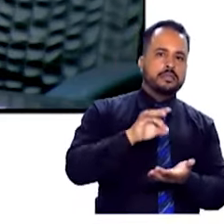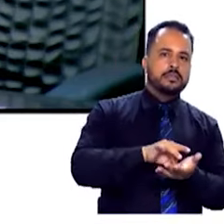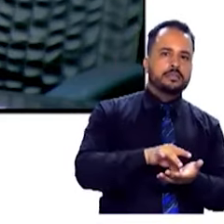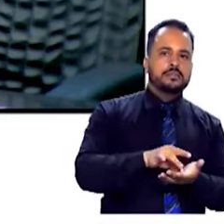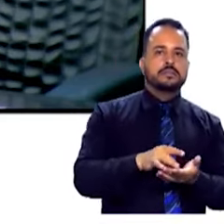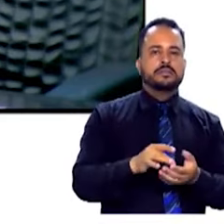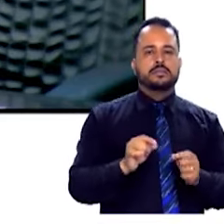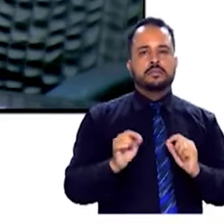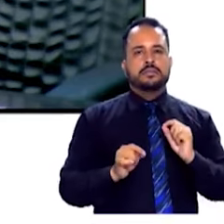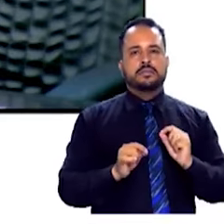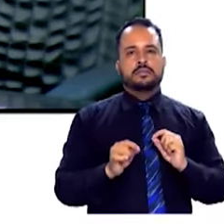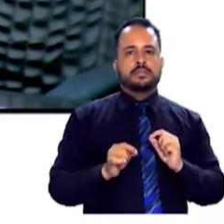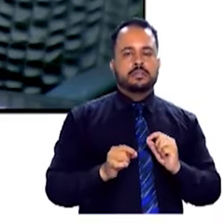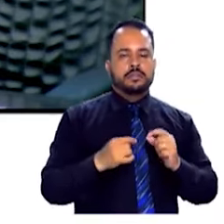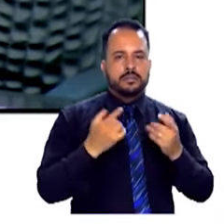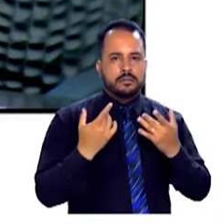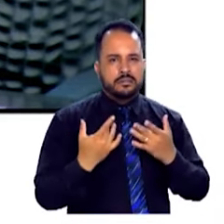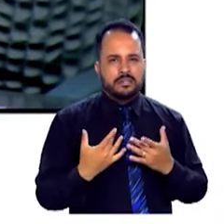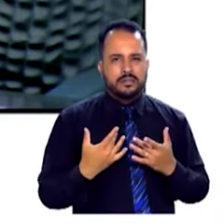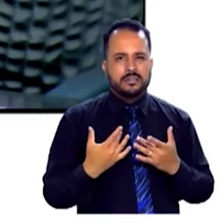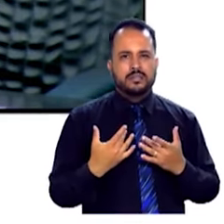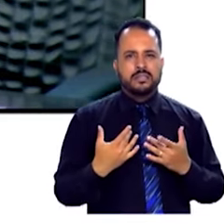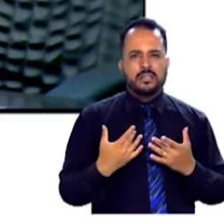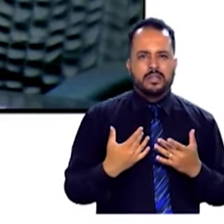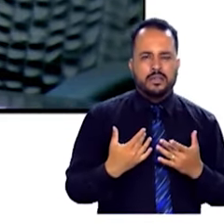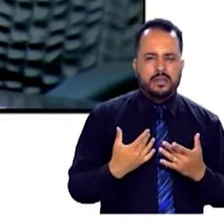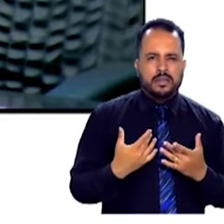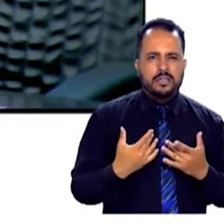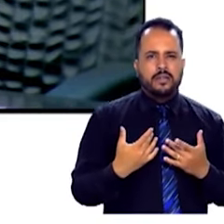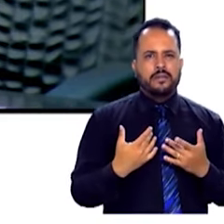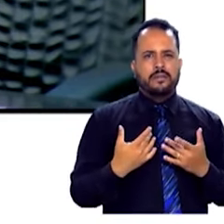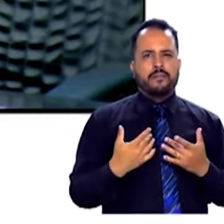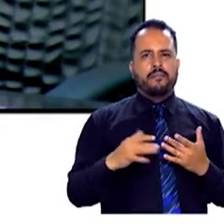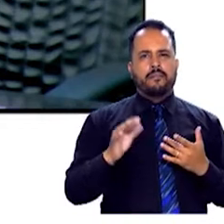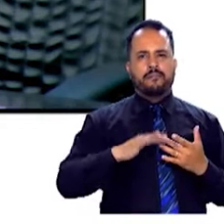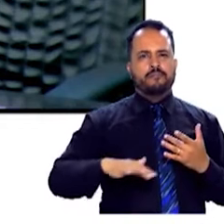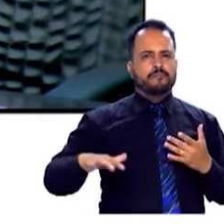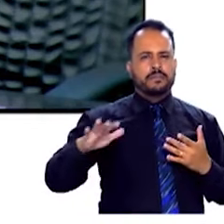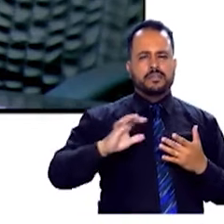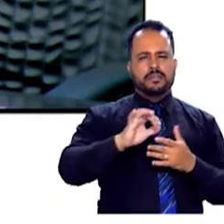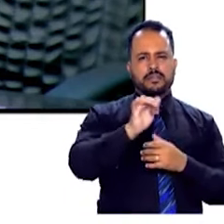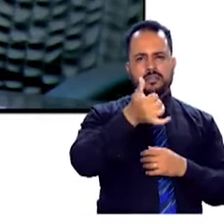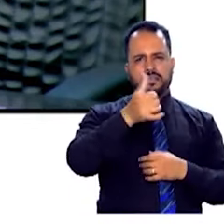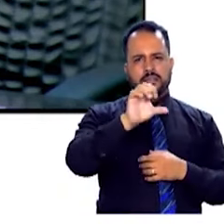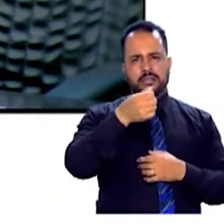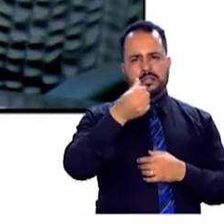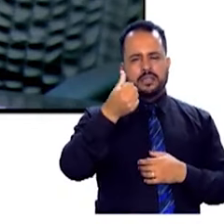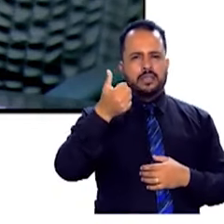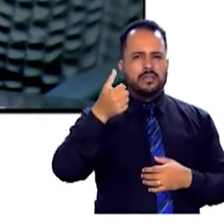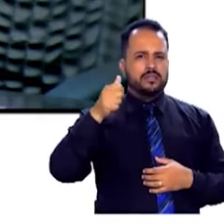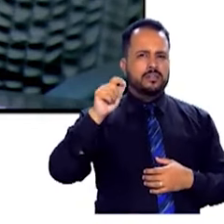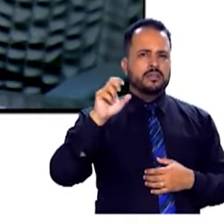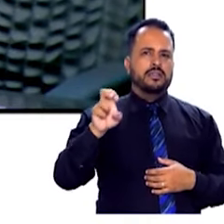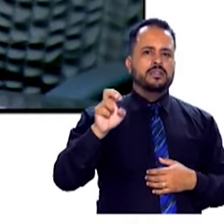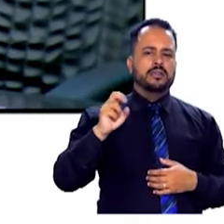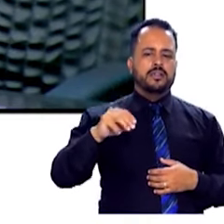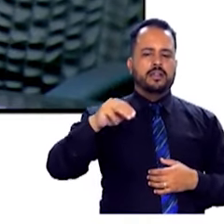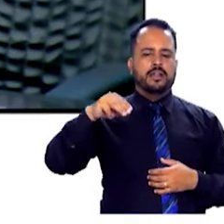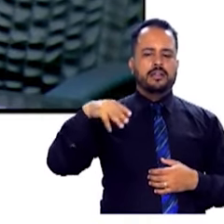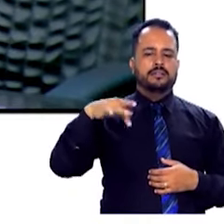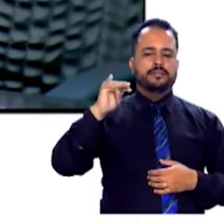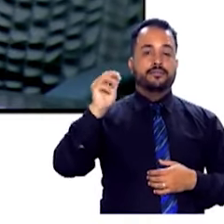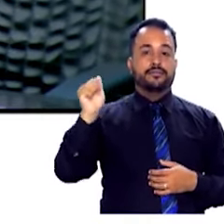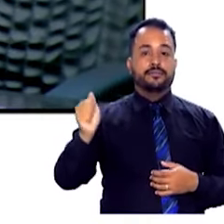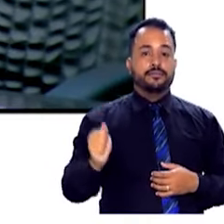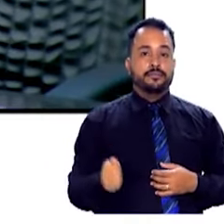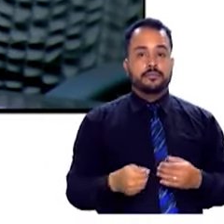eh consagrado inclusive jurisprudencialmente no áre 1273 640 do Ministro Alexandre de Moraes eh e que tem